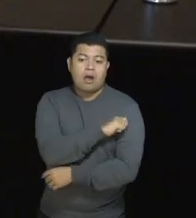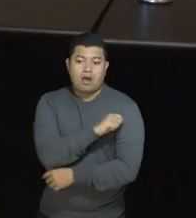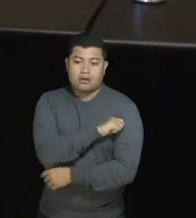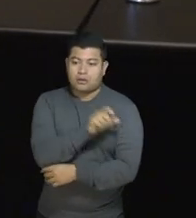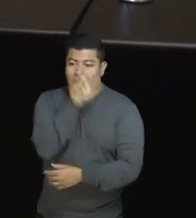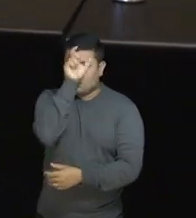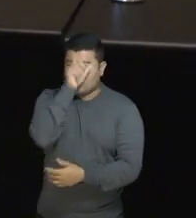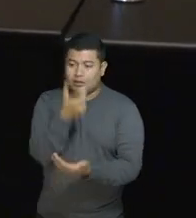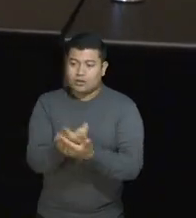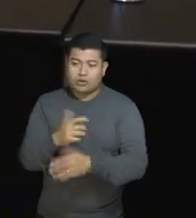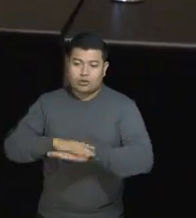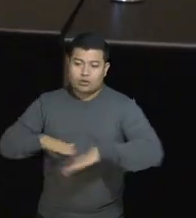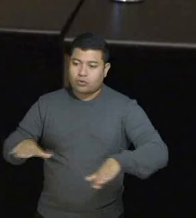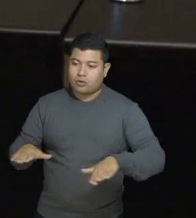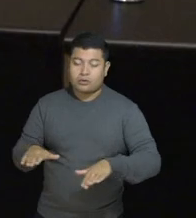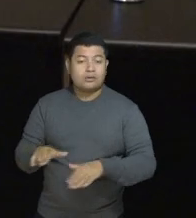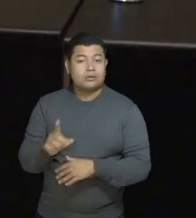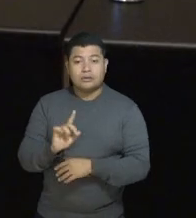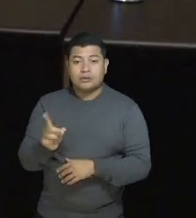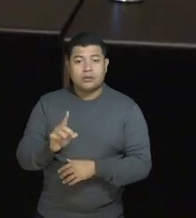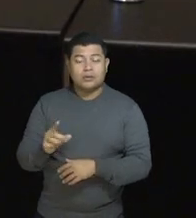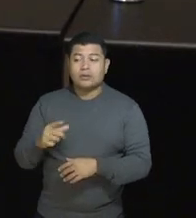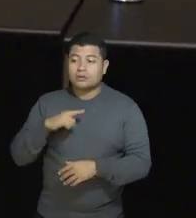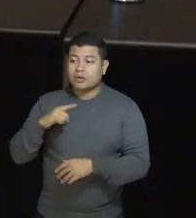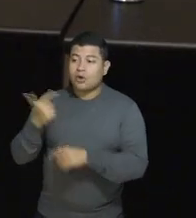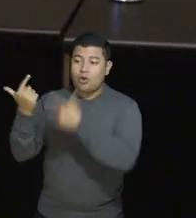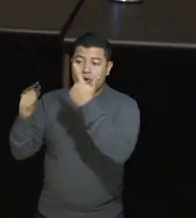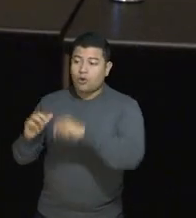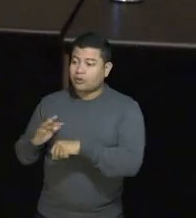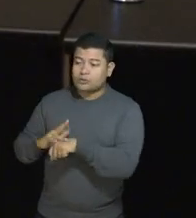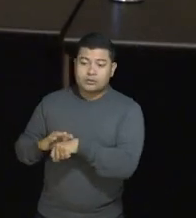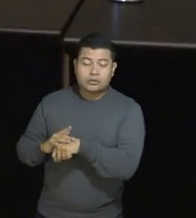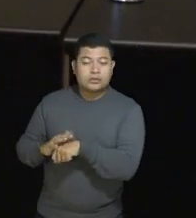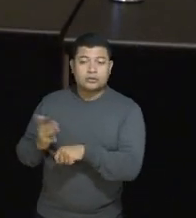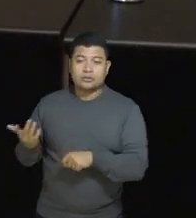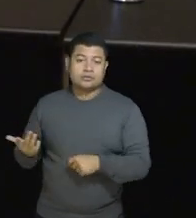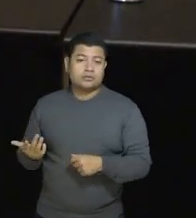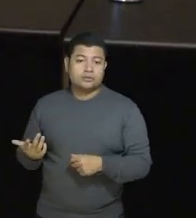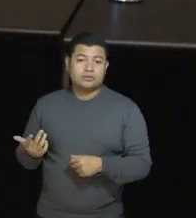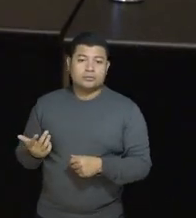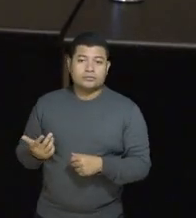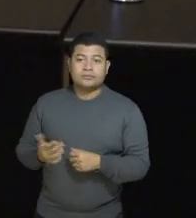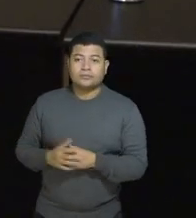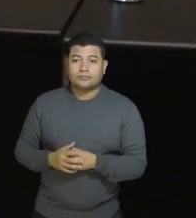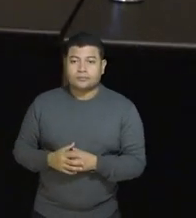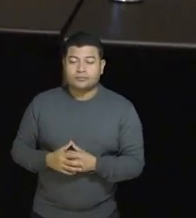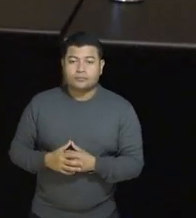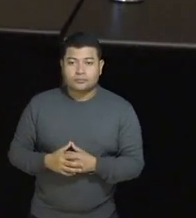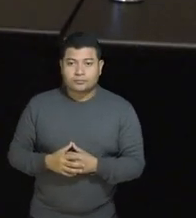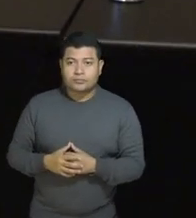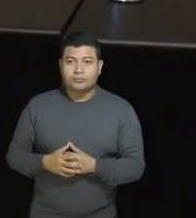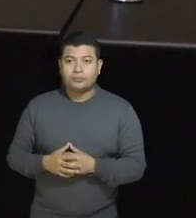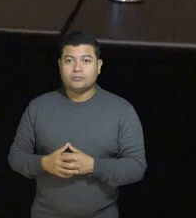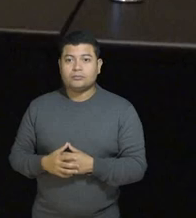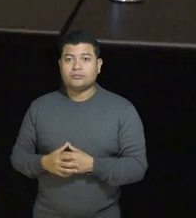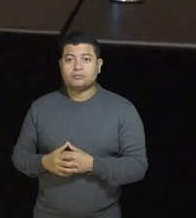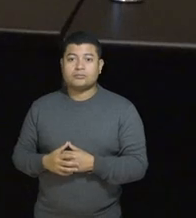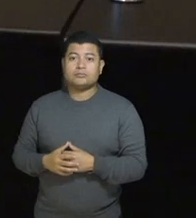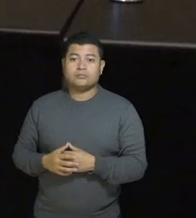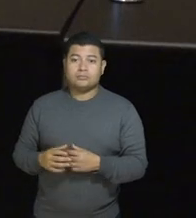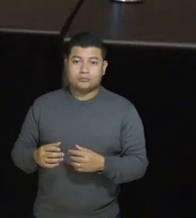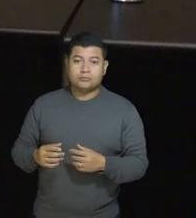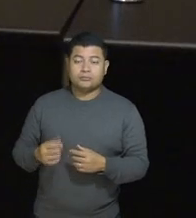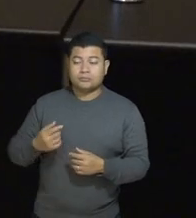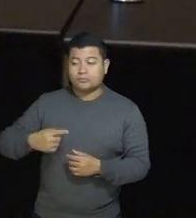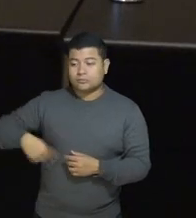dislexia e só, e não tenha mais nada, que não tenha um outro transtorno, que não tenha uma outra comorbidade. E é aí que a gente